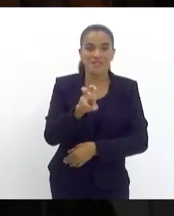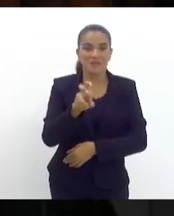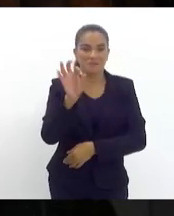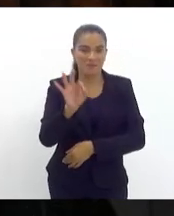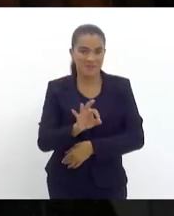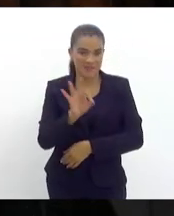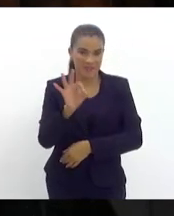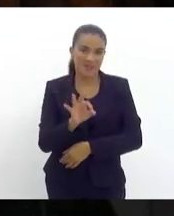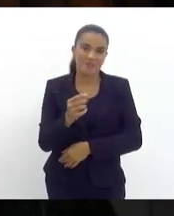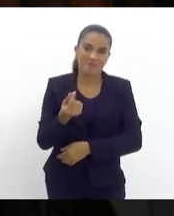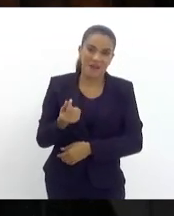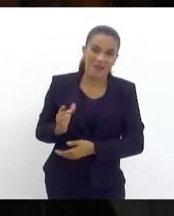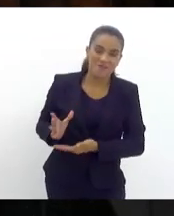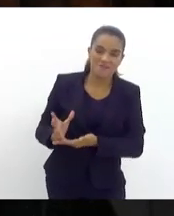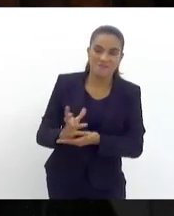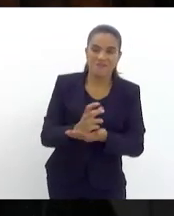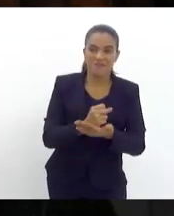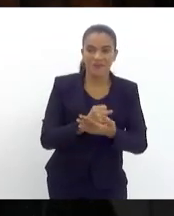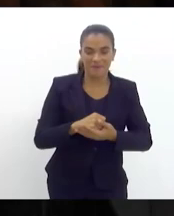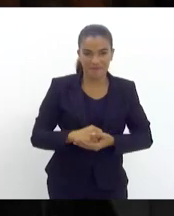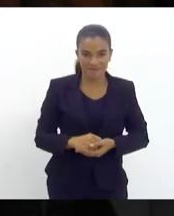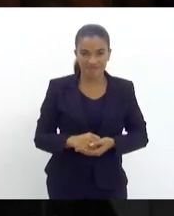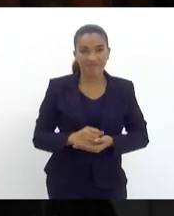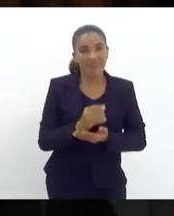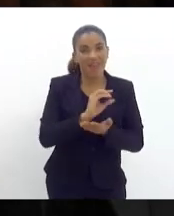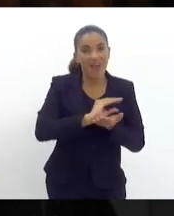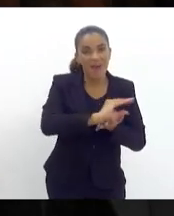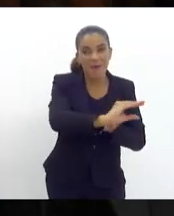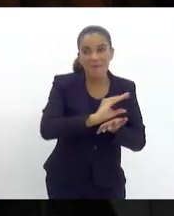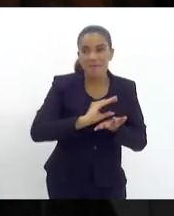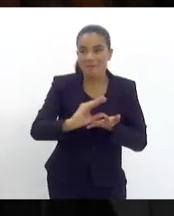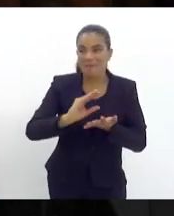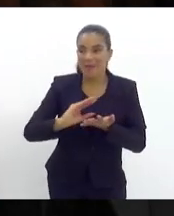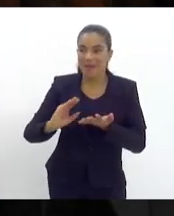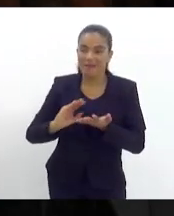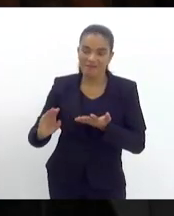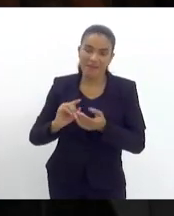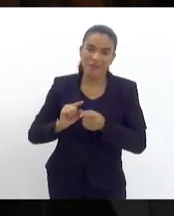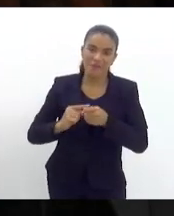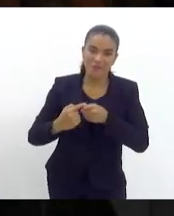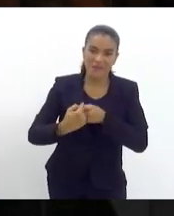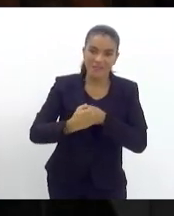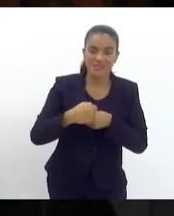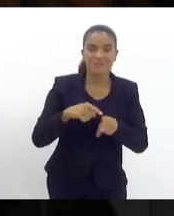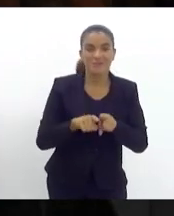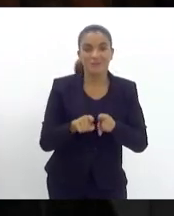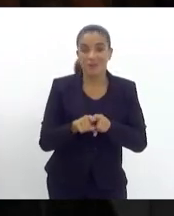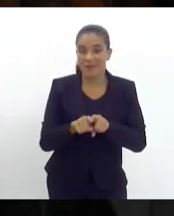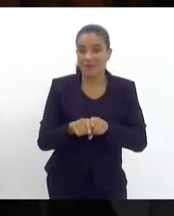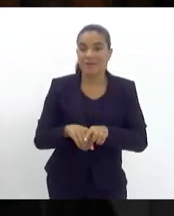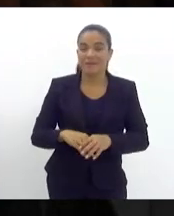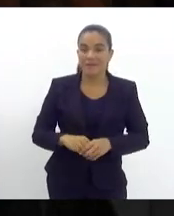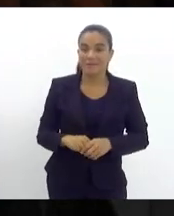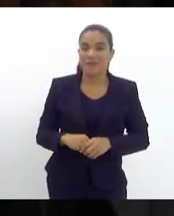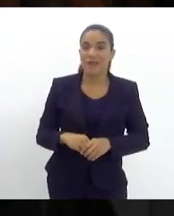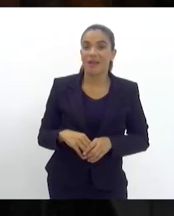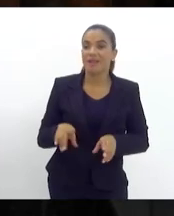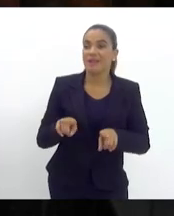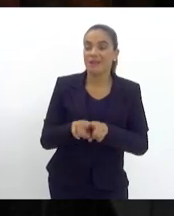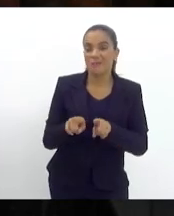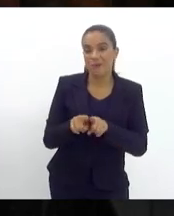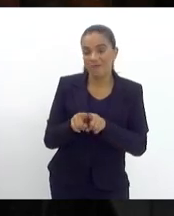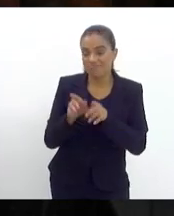desse valor que a quarta parte de cada um dos Municípios segundo os seus